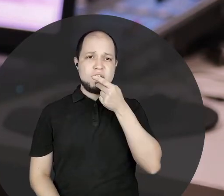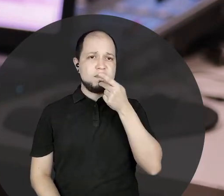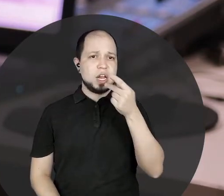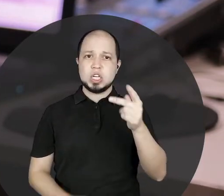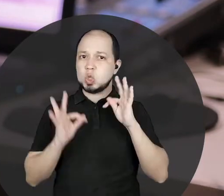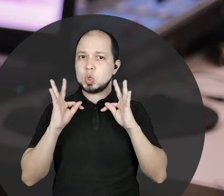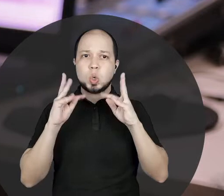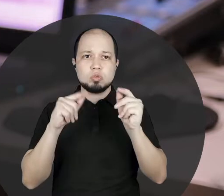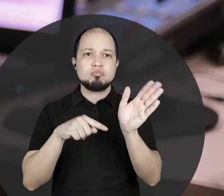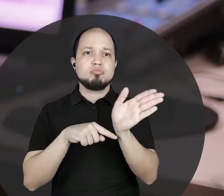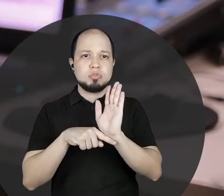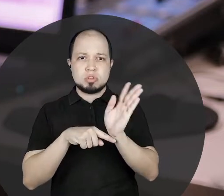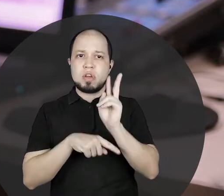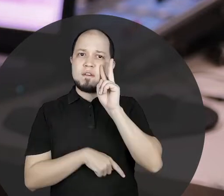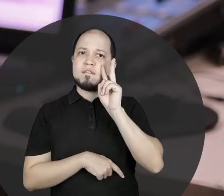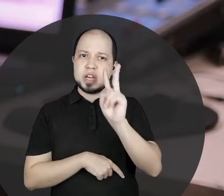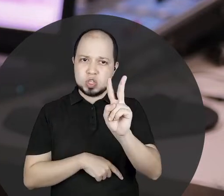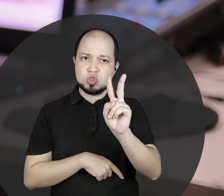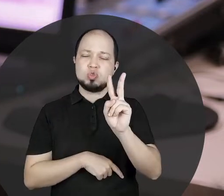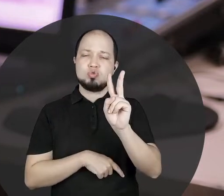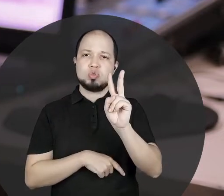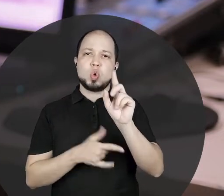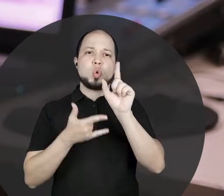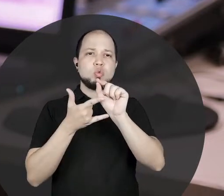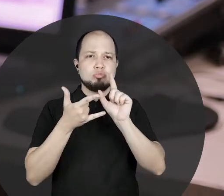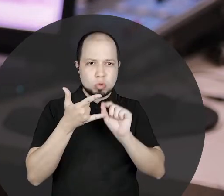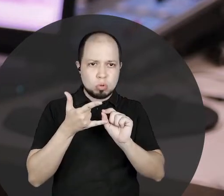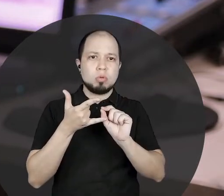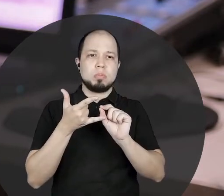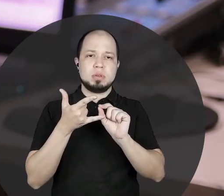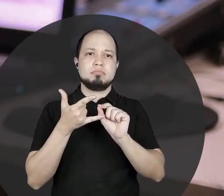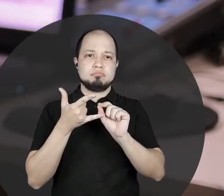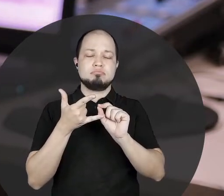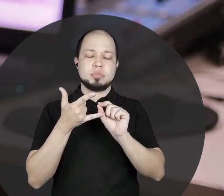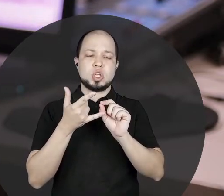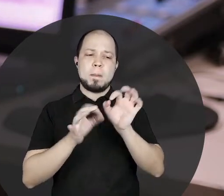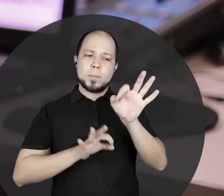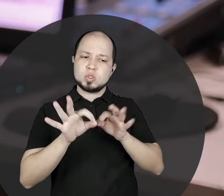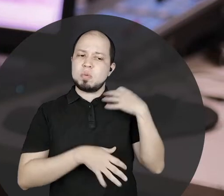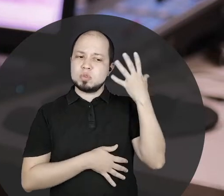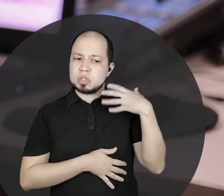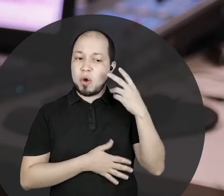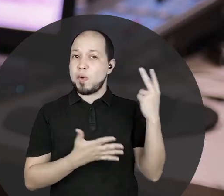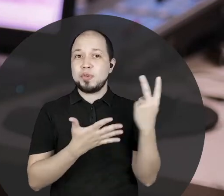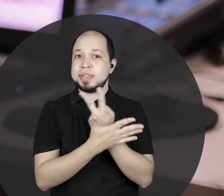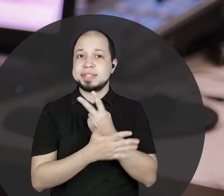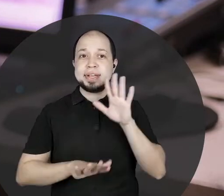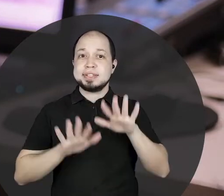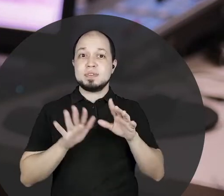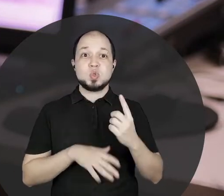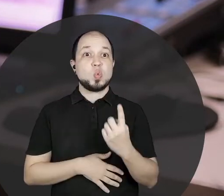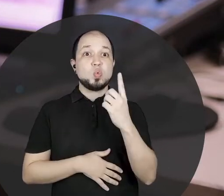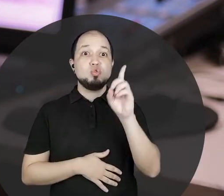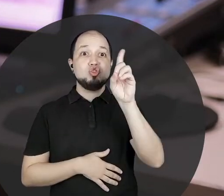que eu vejo aqui no YouTube acompanhando sobre produção musical. Isso acontece muito, assim, às vezes você só tem aquele dia para gravar. Enfim,